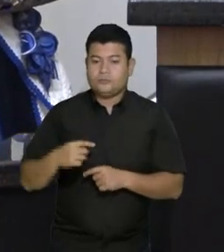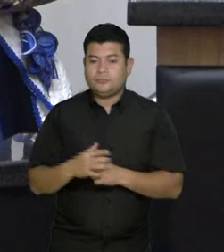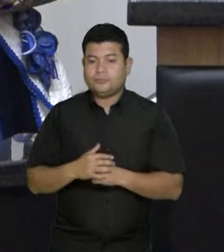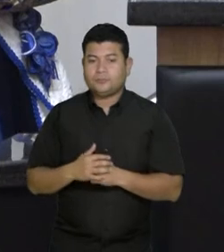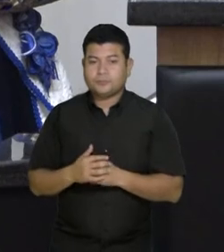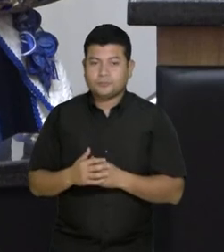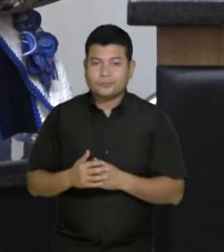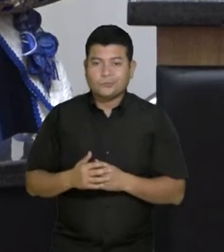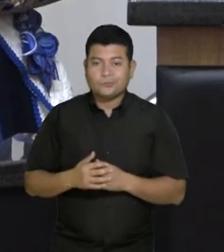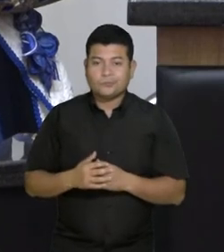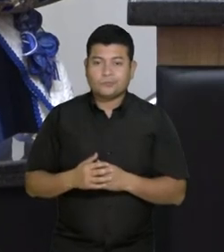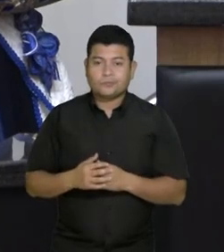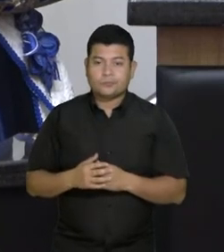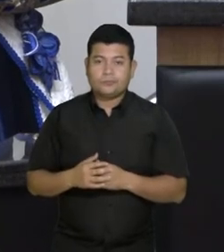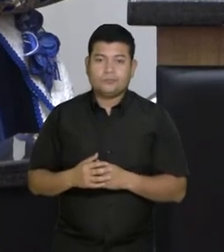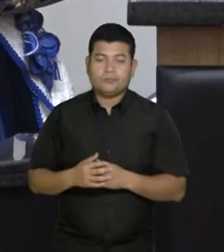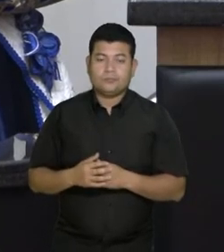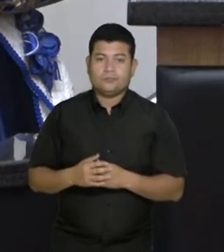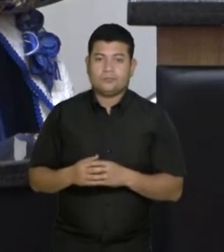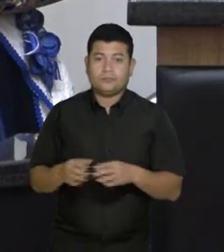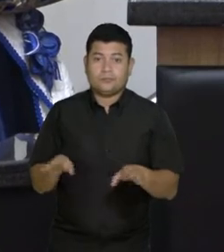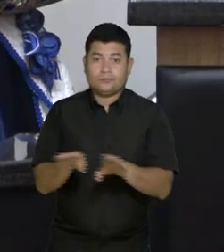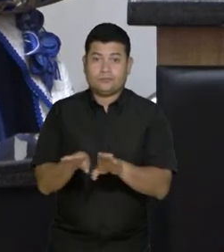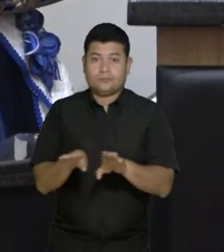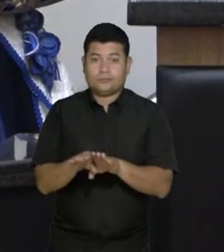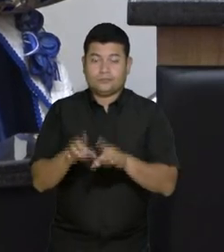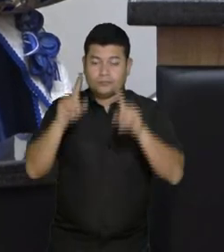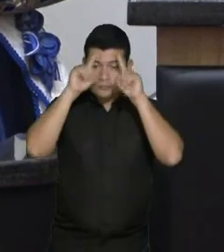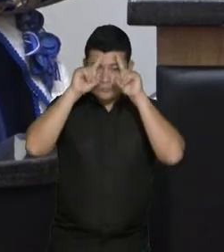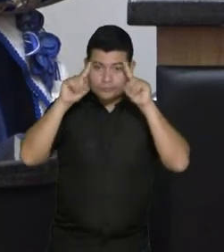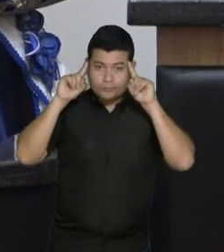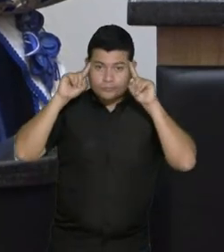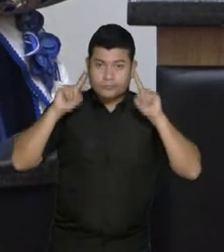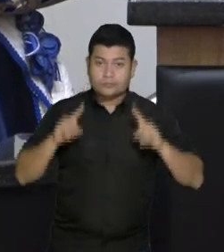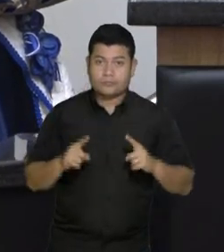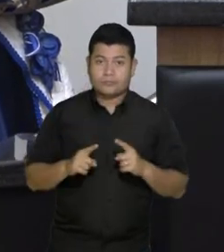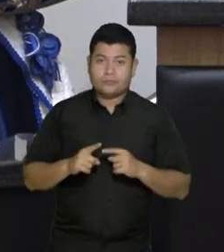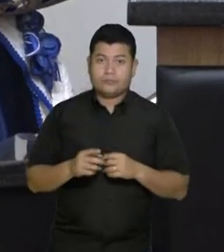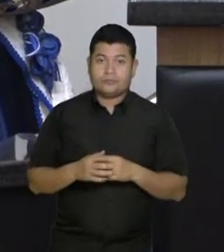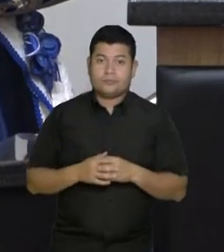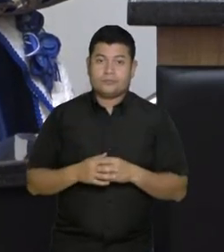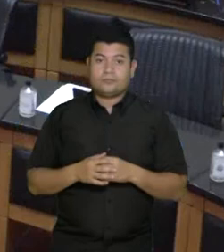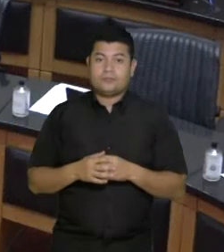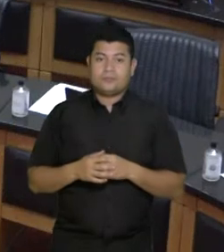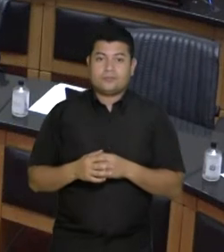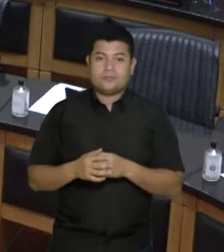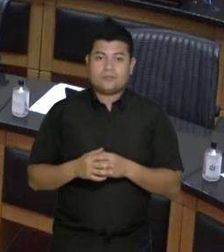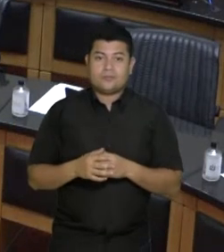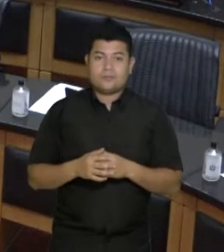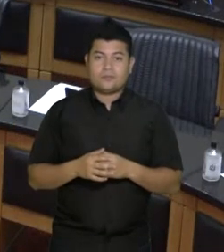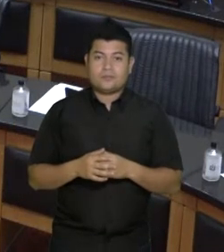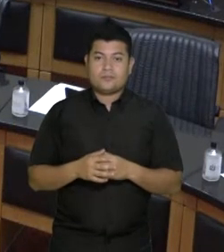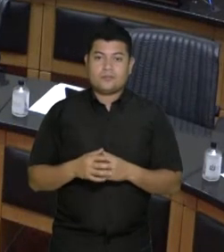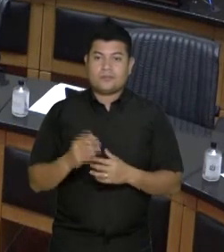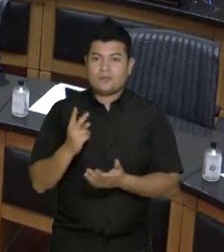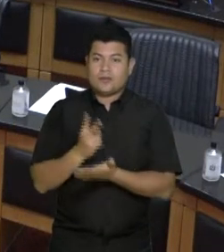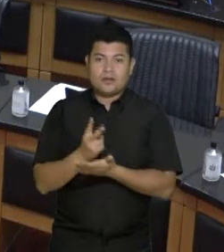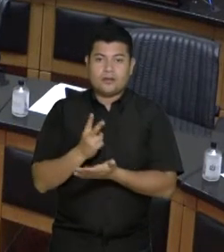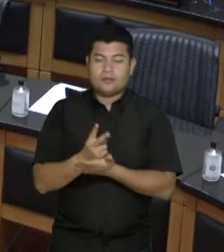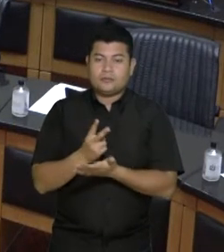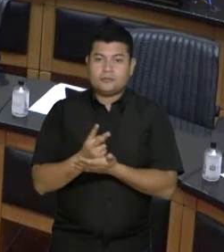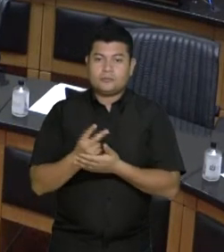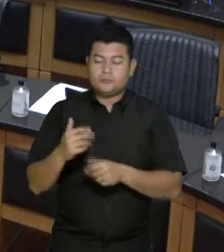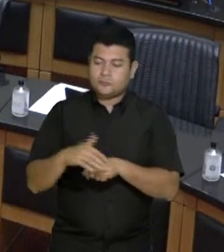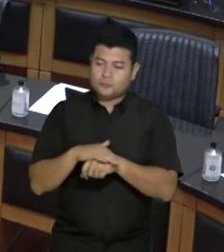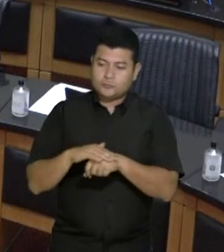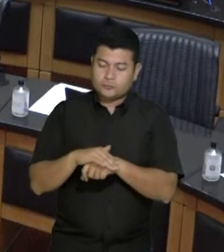município. E agradecer também ao Sareta, que é o Paulinho que está lá sempre conversando